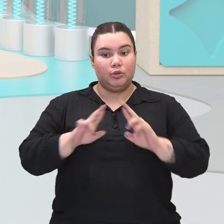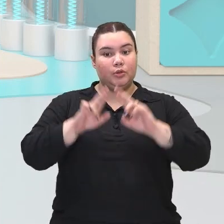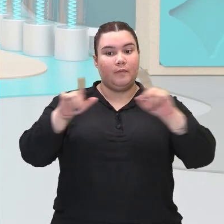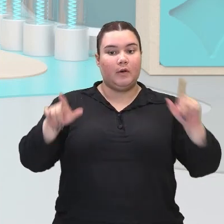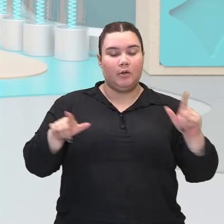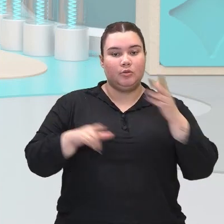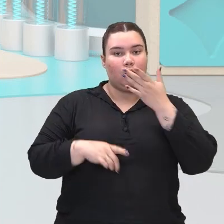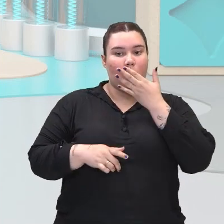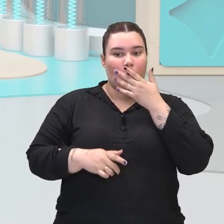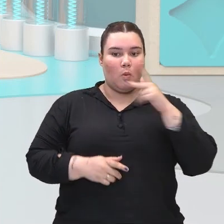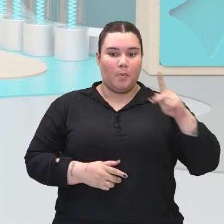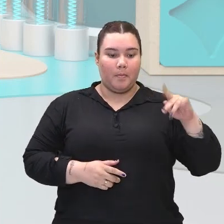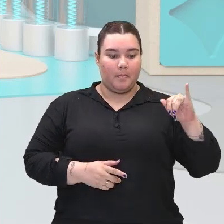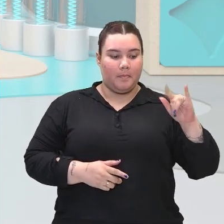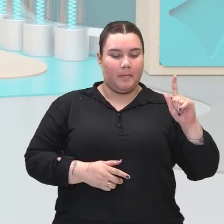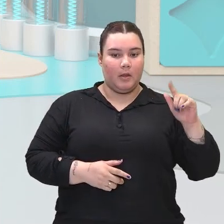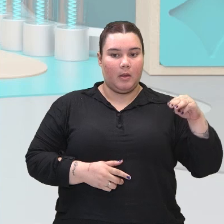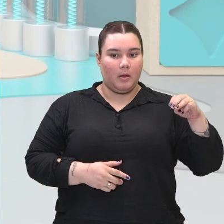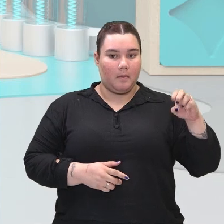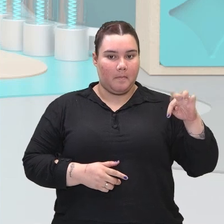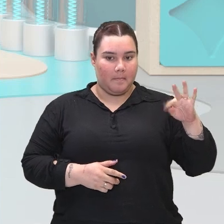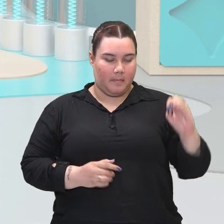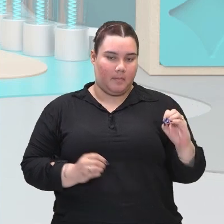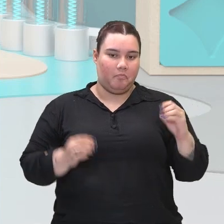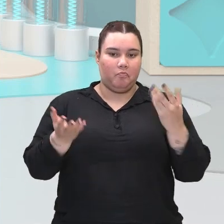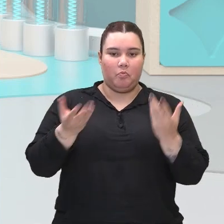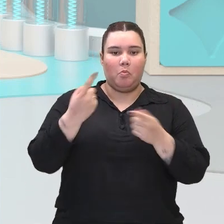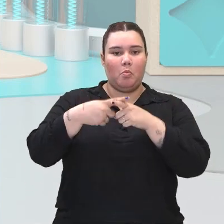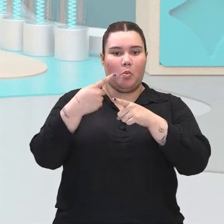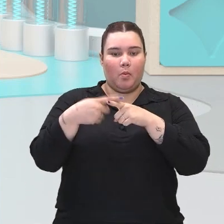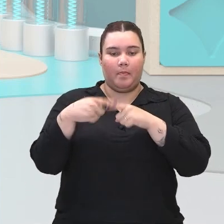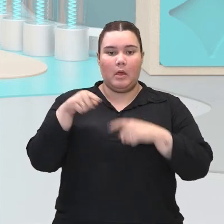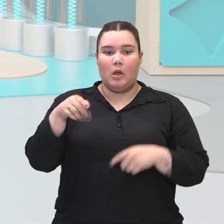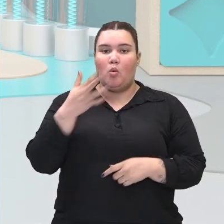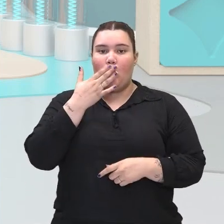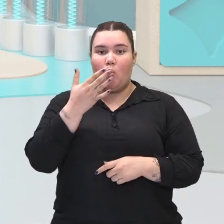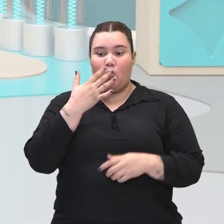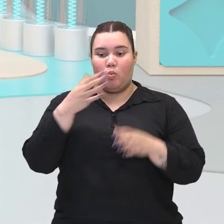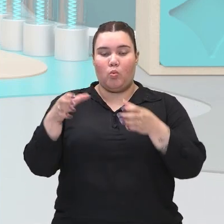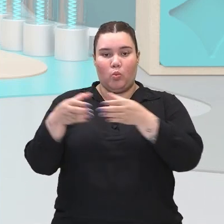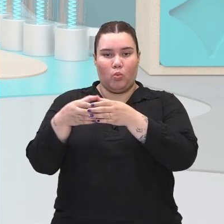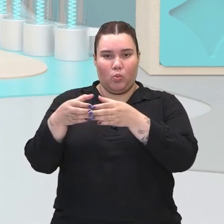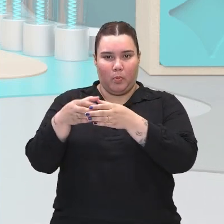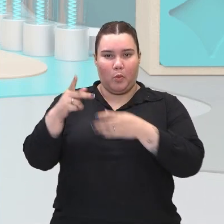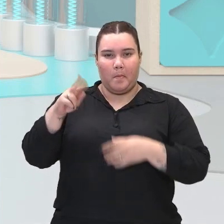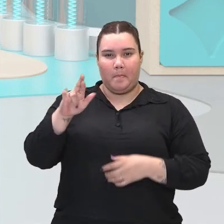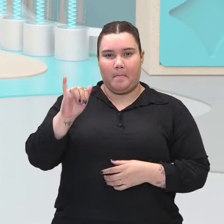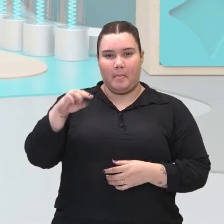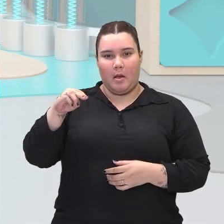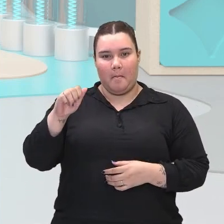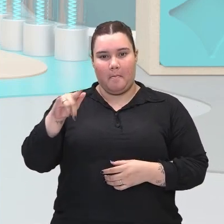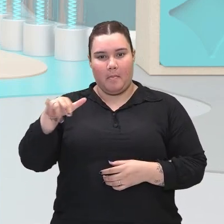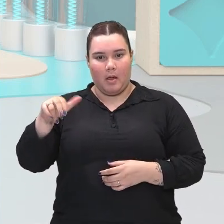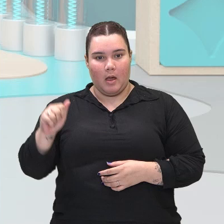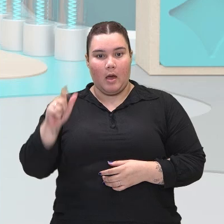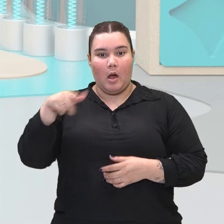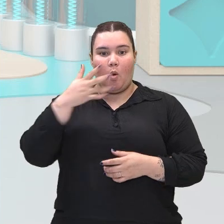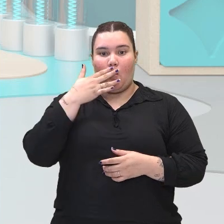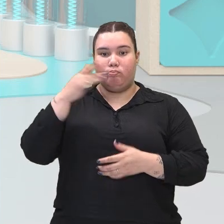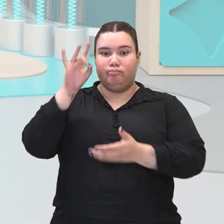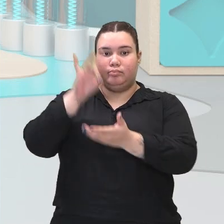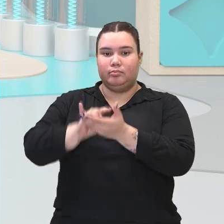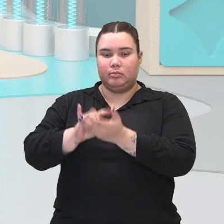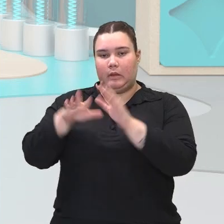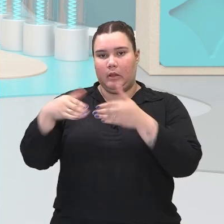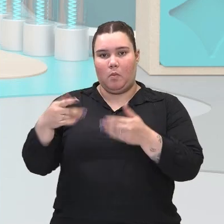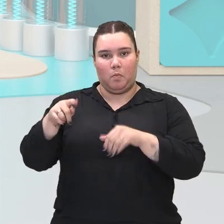cores primárias, essas cores primárias são as cores puras, e isso a gente não se discute. Então, quando falamos que elas